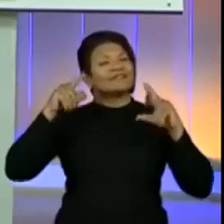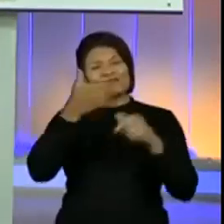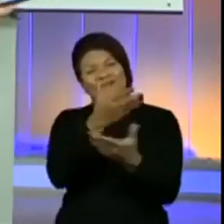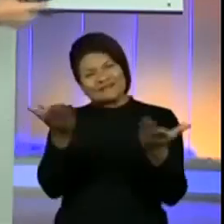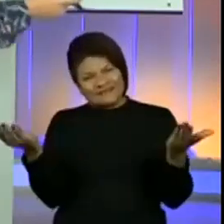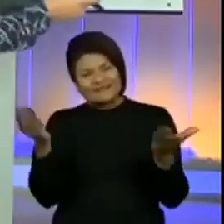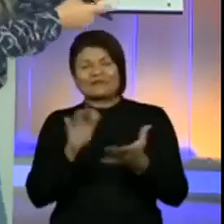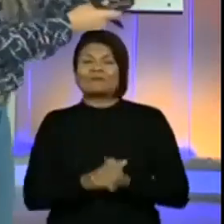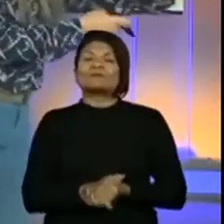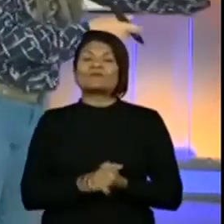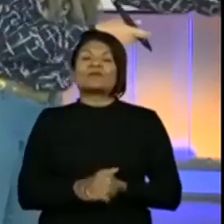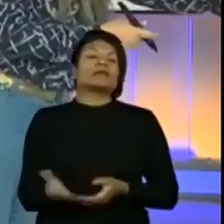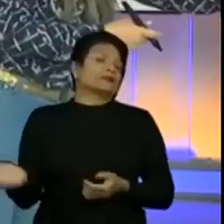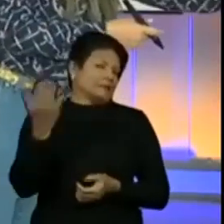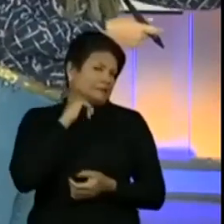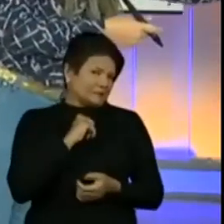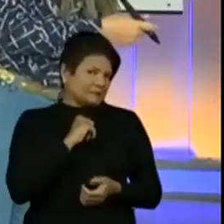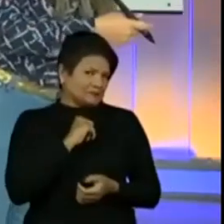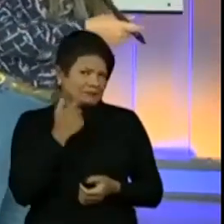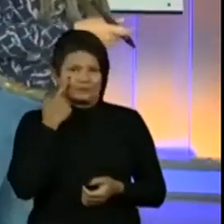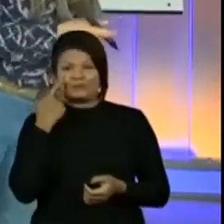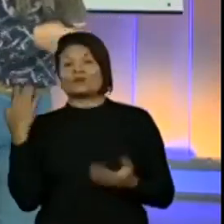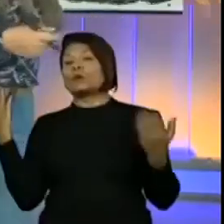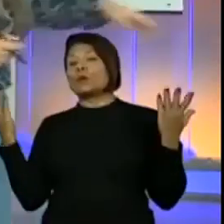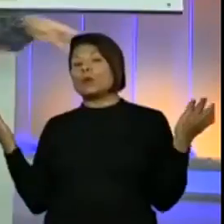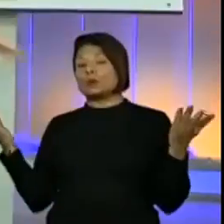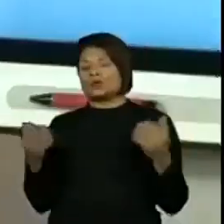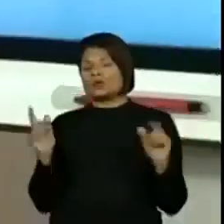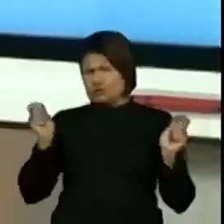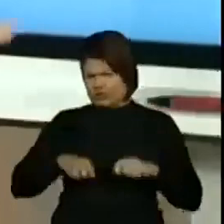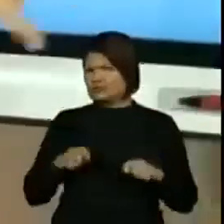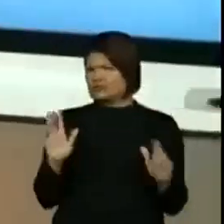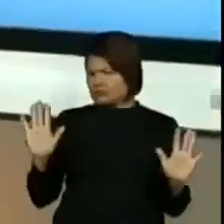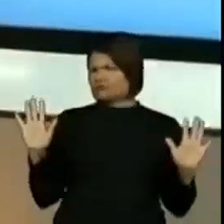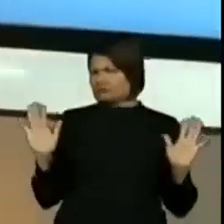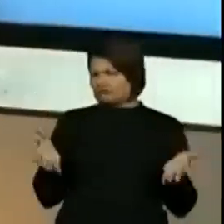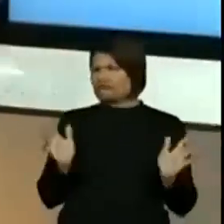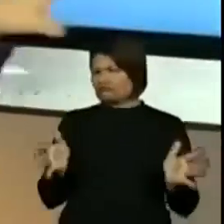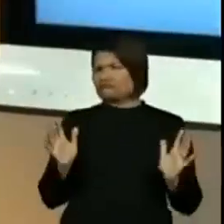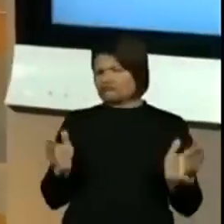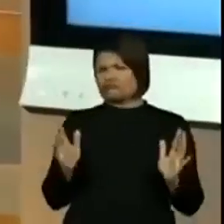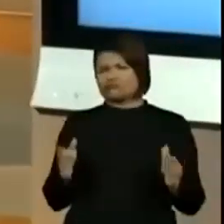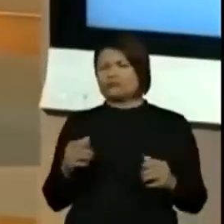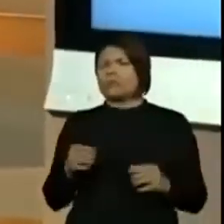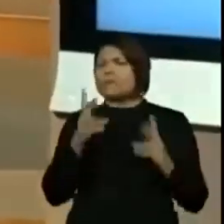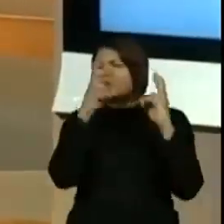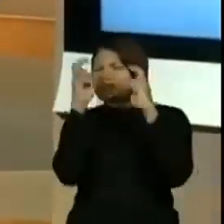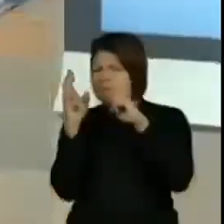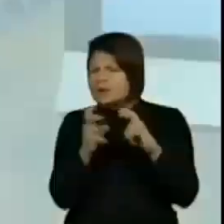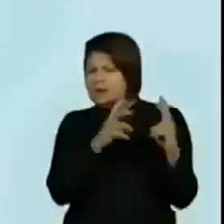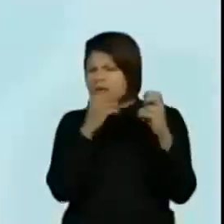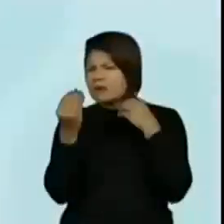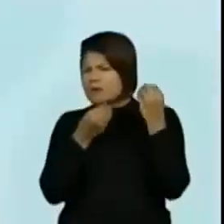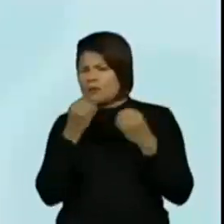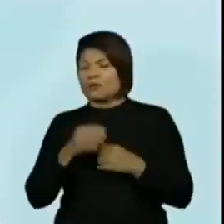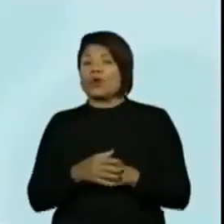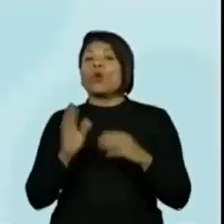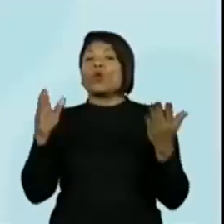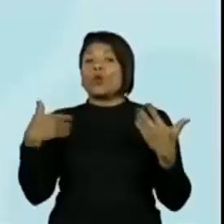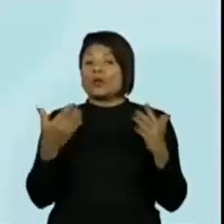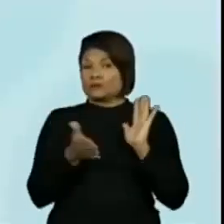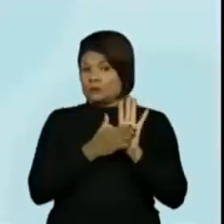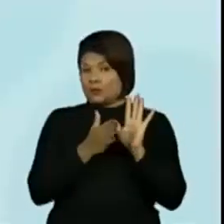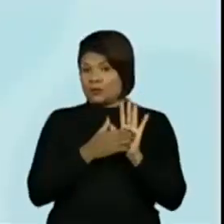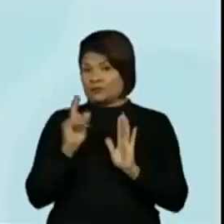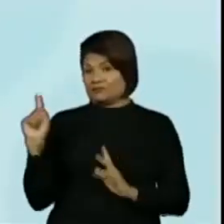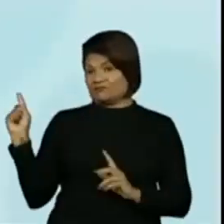vocês. Então, vamos lá? Acho que já deu tempo de vocês perceberem e olharem. Quando eu tenho uma proposta